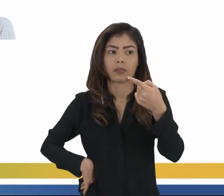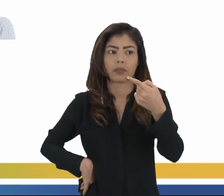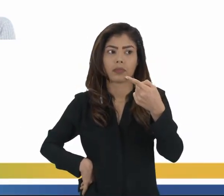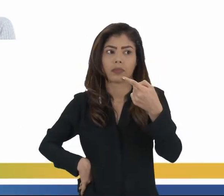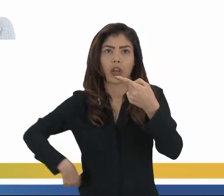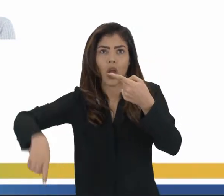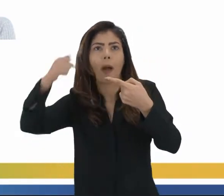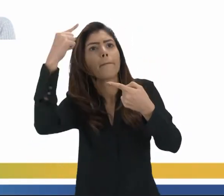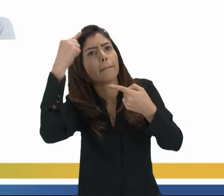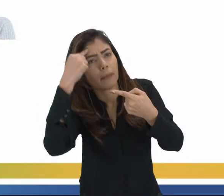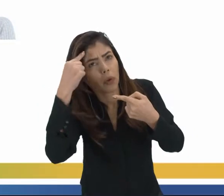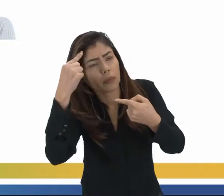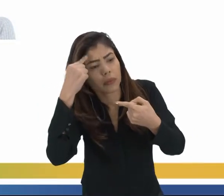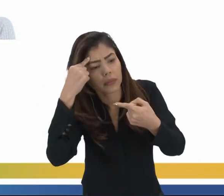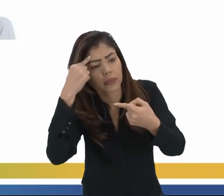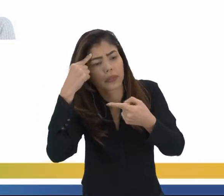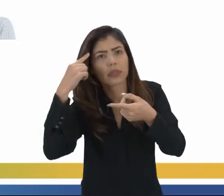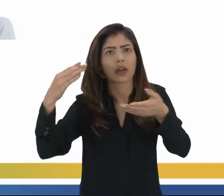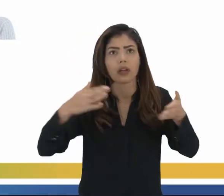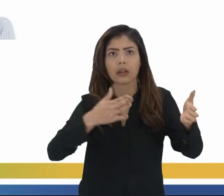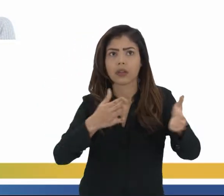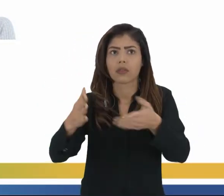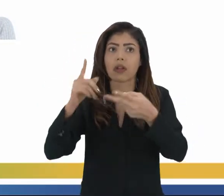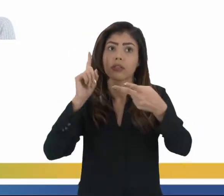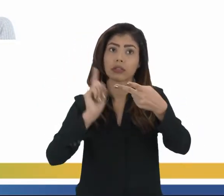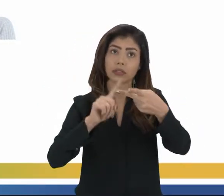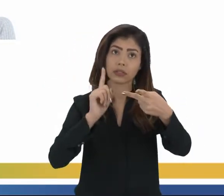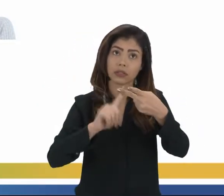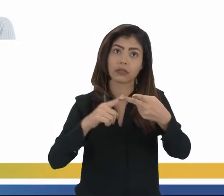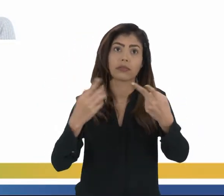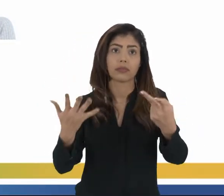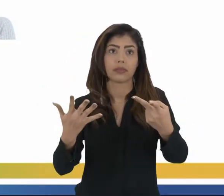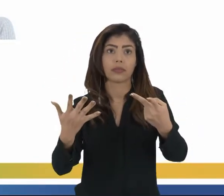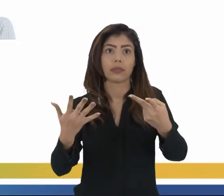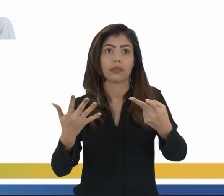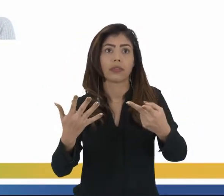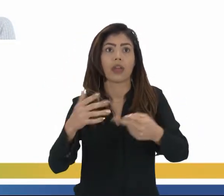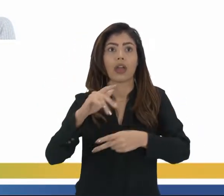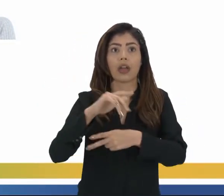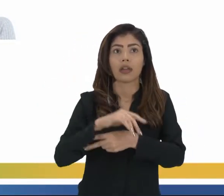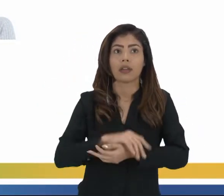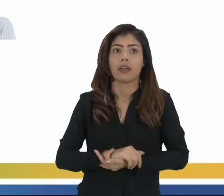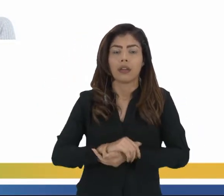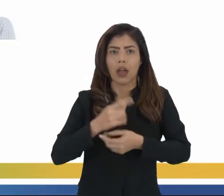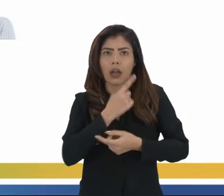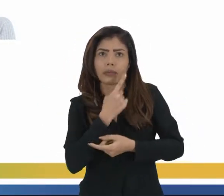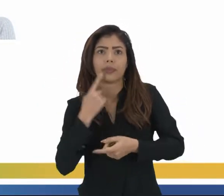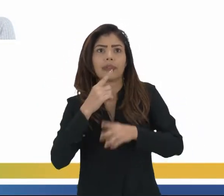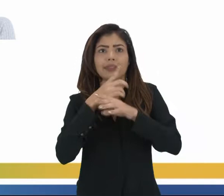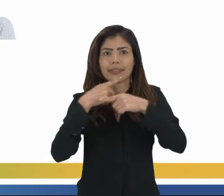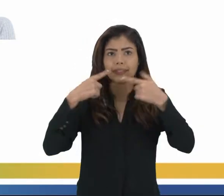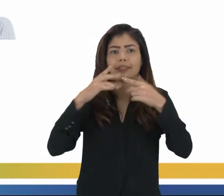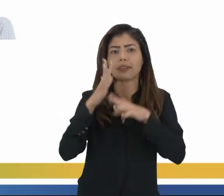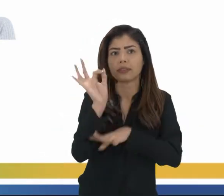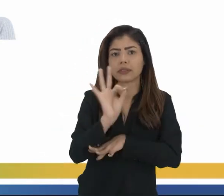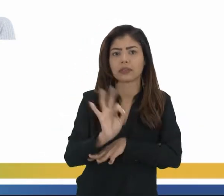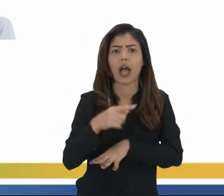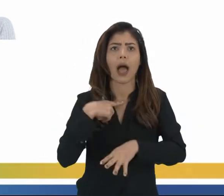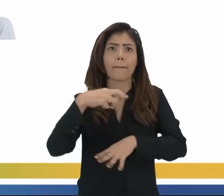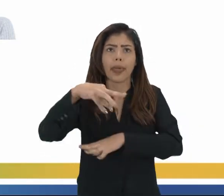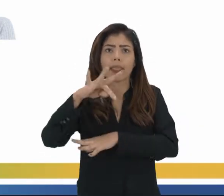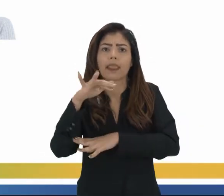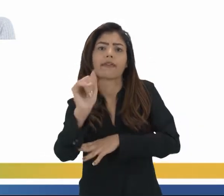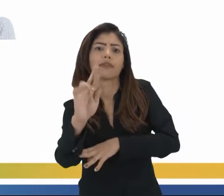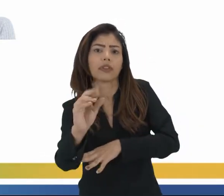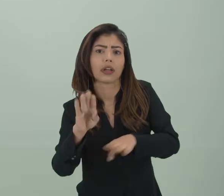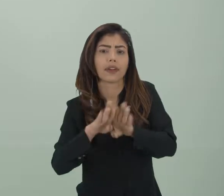río subterráneo. E um segundo exemplo que diz, las perlas de tu boca. A metáfora